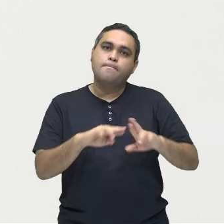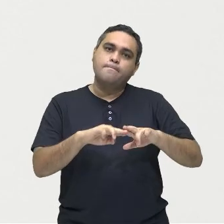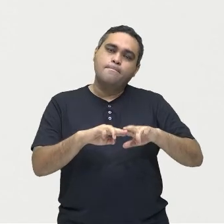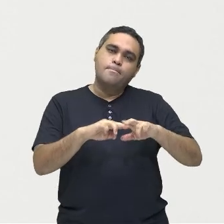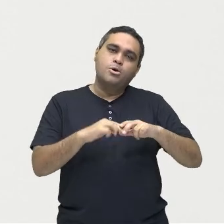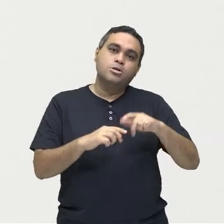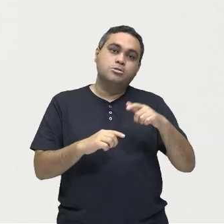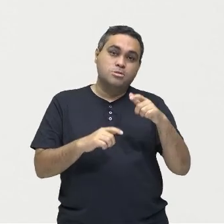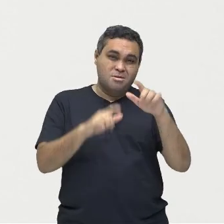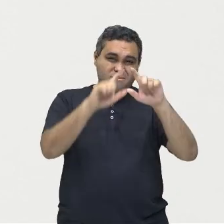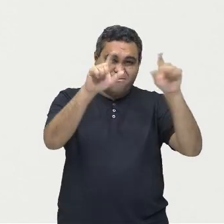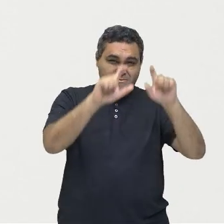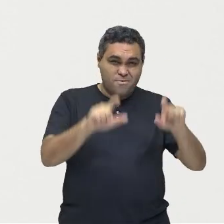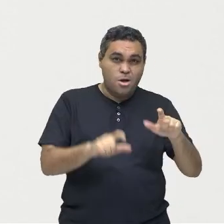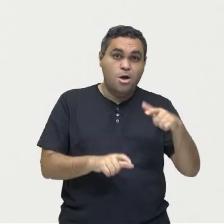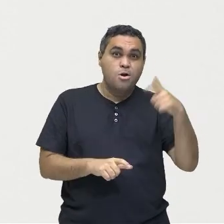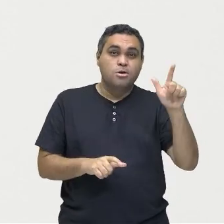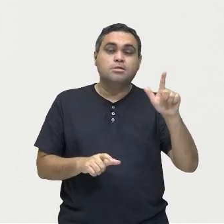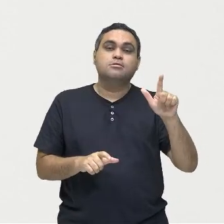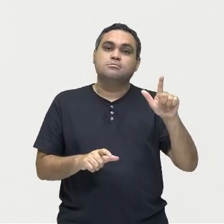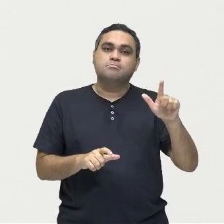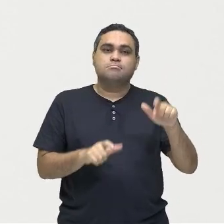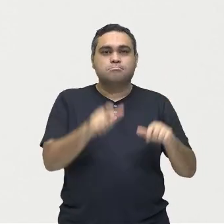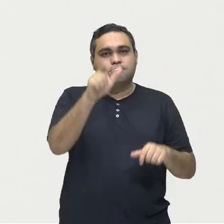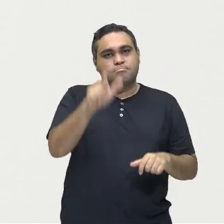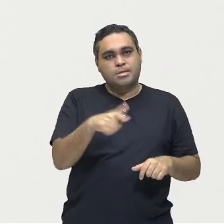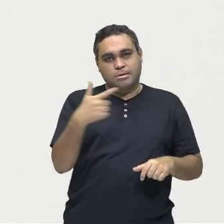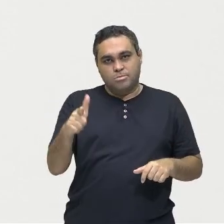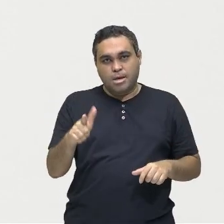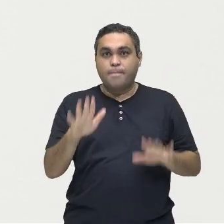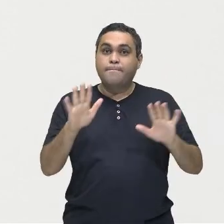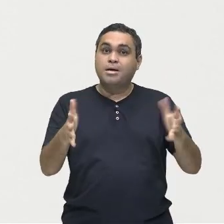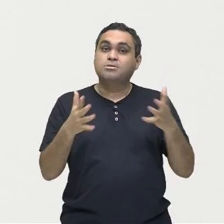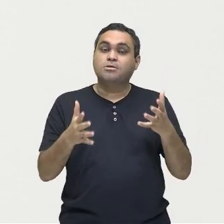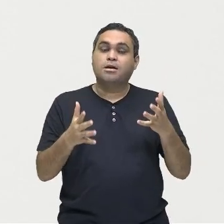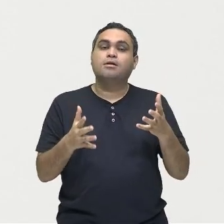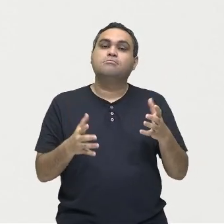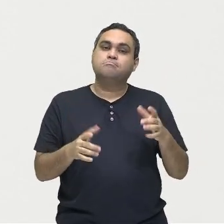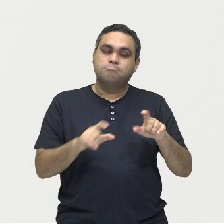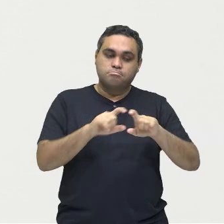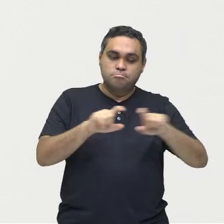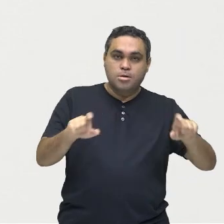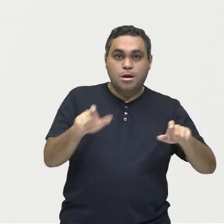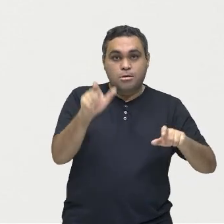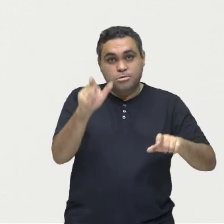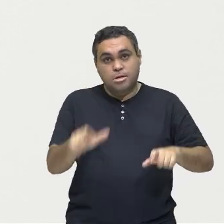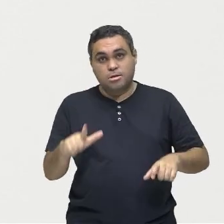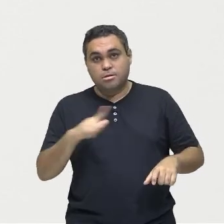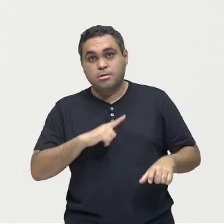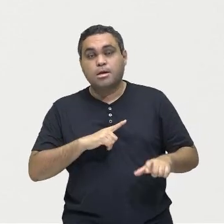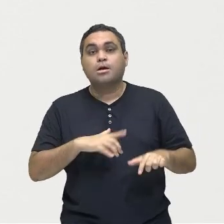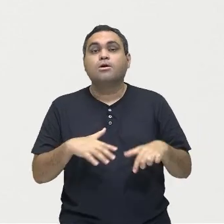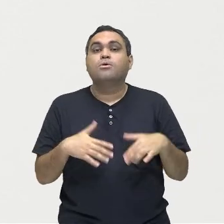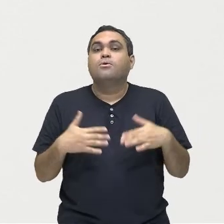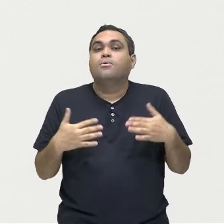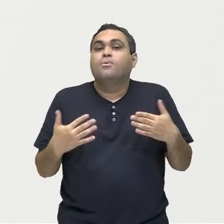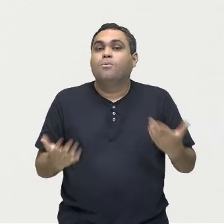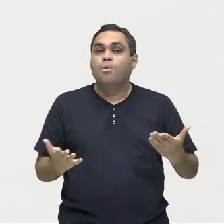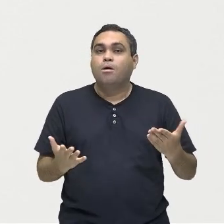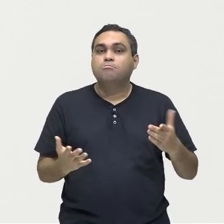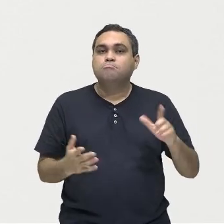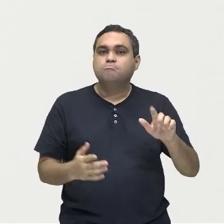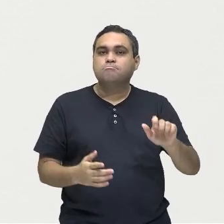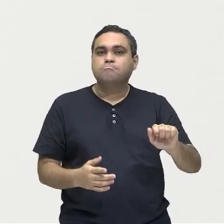são sem sujeito, mas eu quero aquela que possui sujeito e eu preciso indicar qual é esta